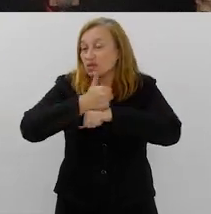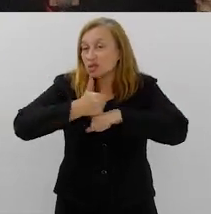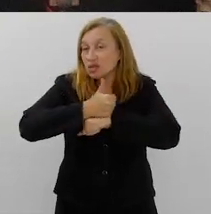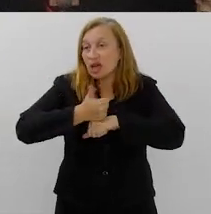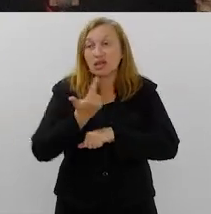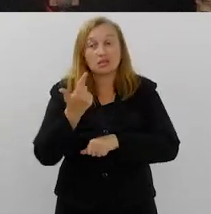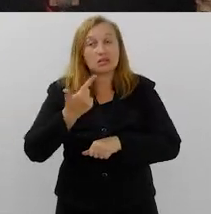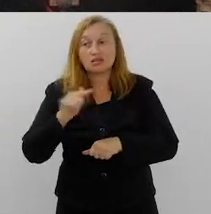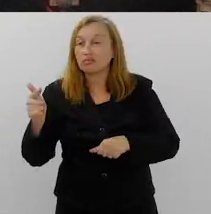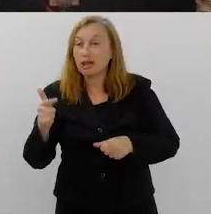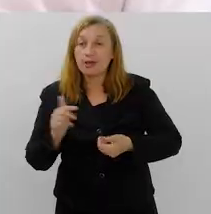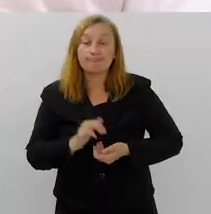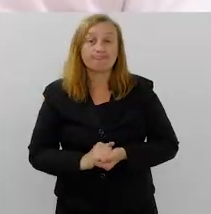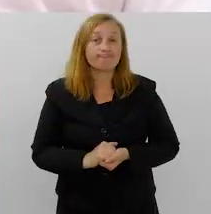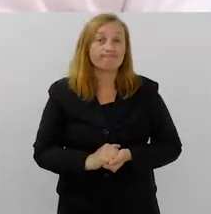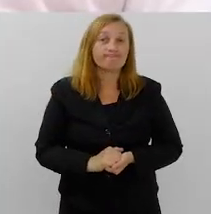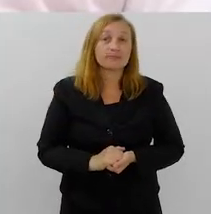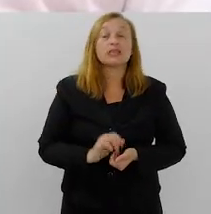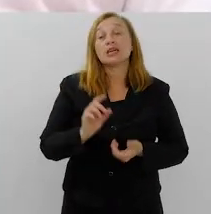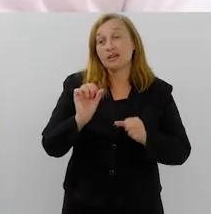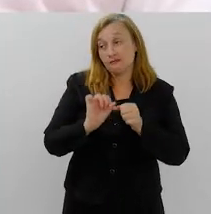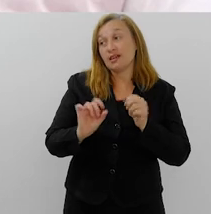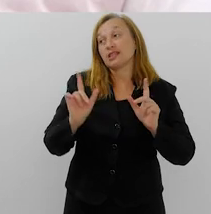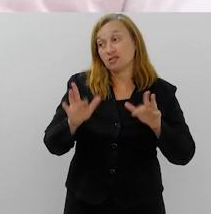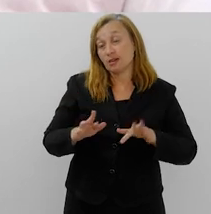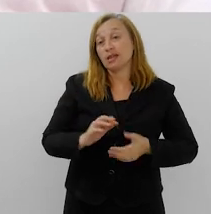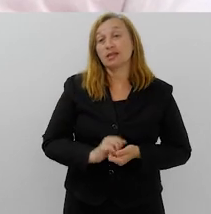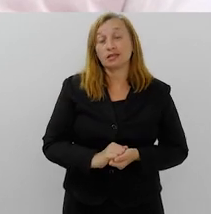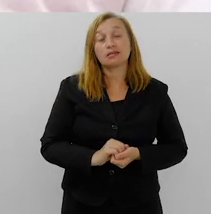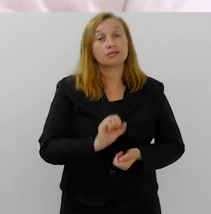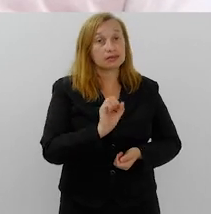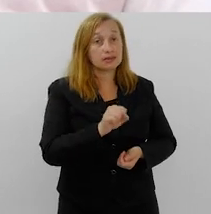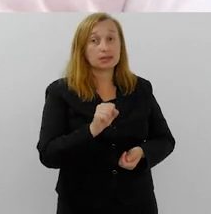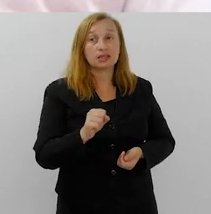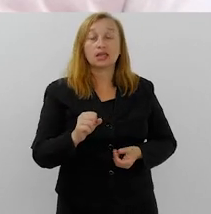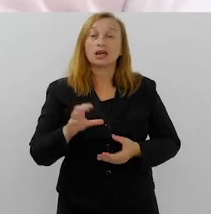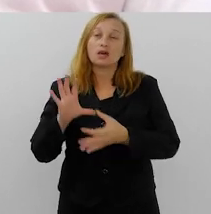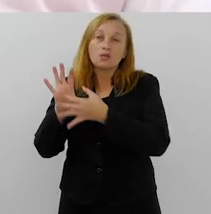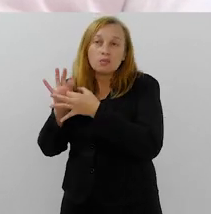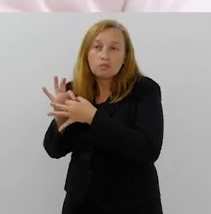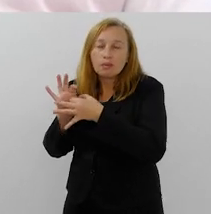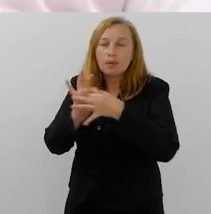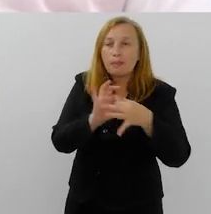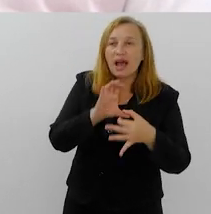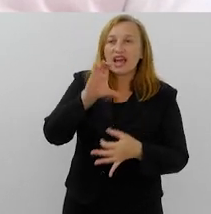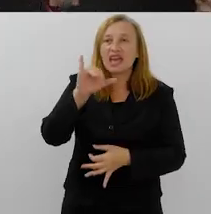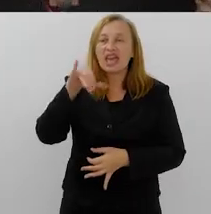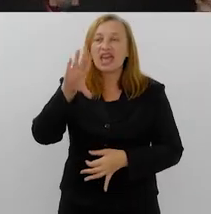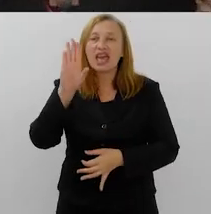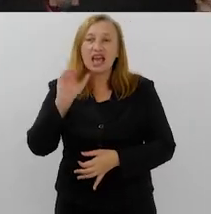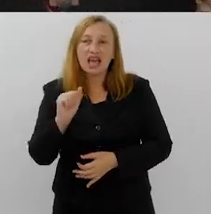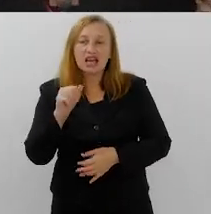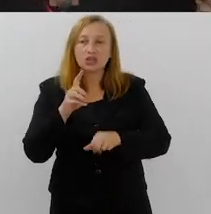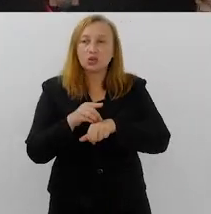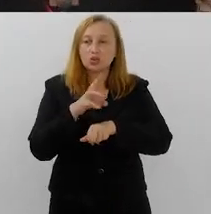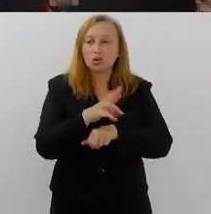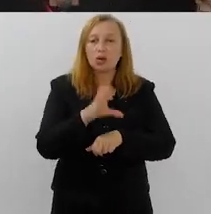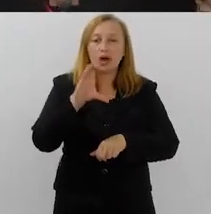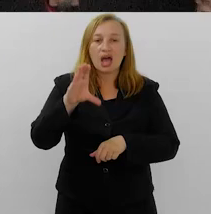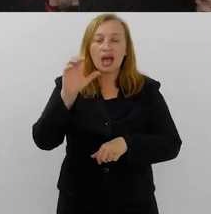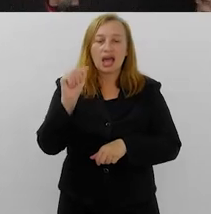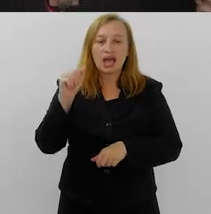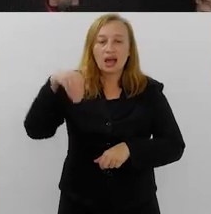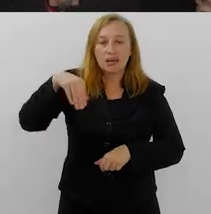multidisciplinar que a gente chama na saúde não acontece que que faz a diferença e faz a diferença pegando o INCA